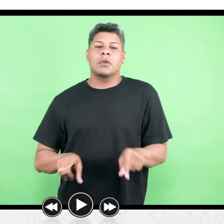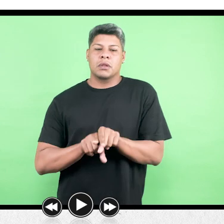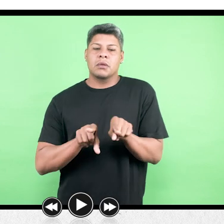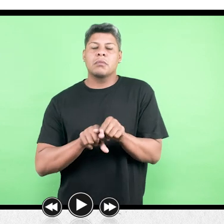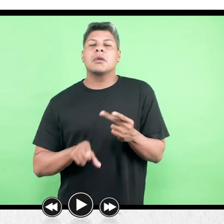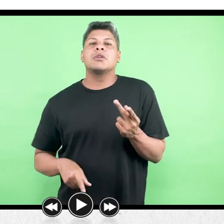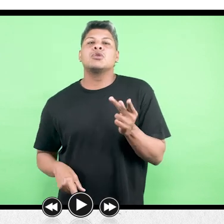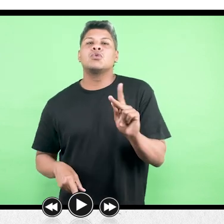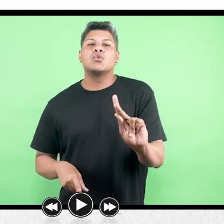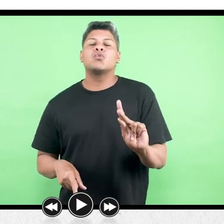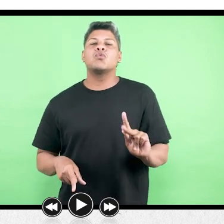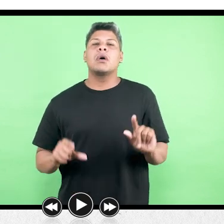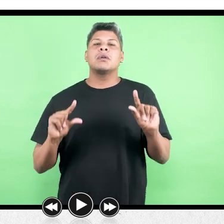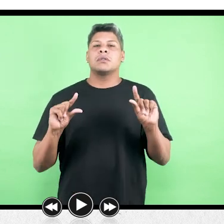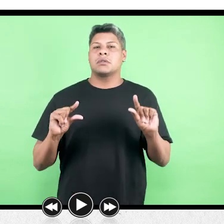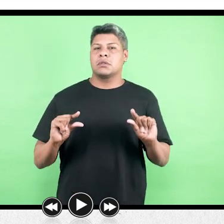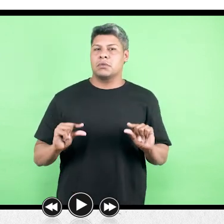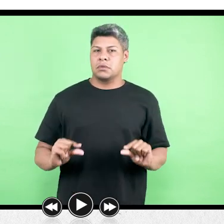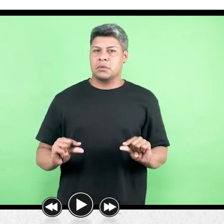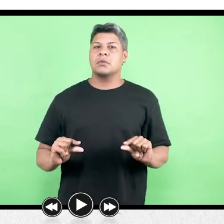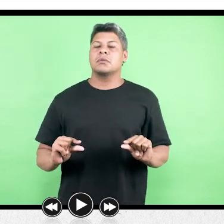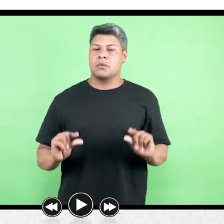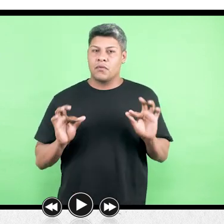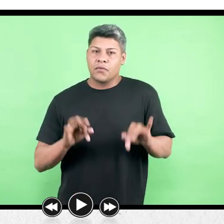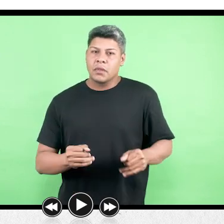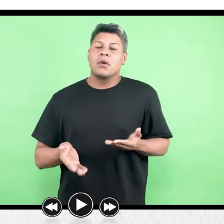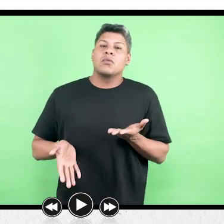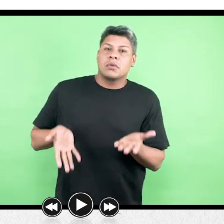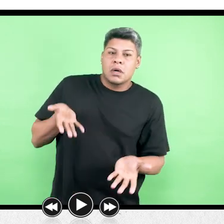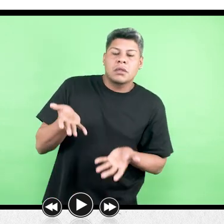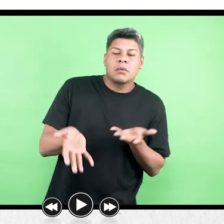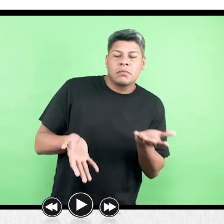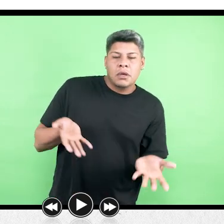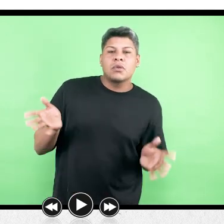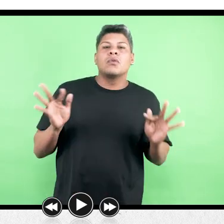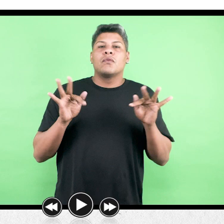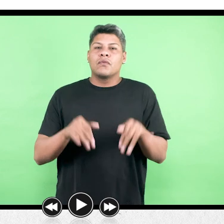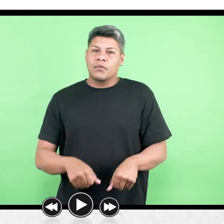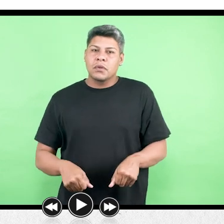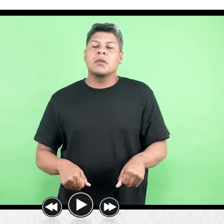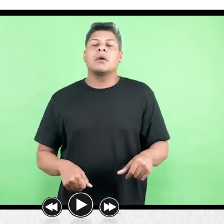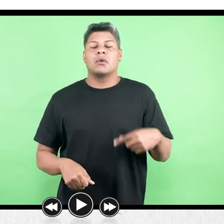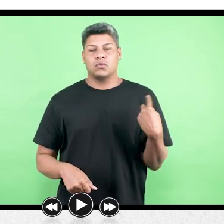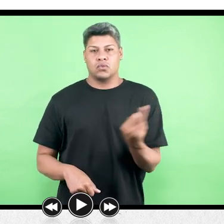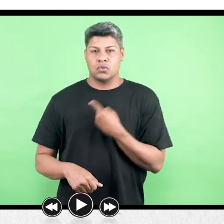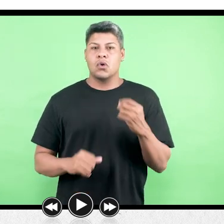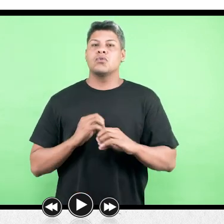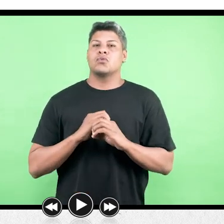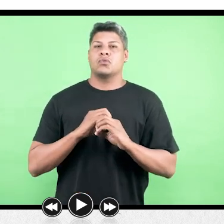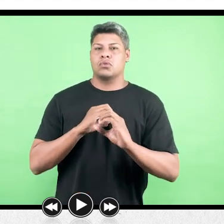sua diluição do seu efluente final no tratamento, no final do tratamento dos nossos